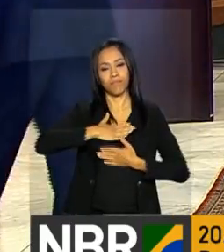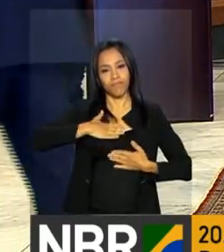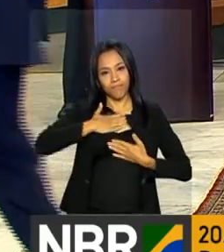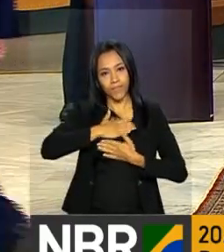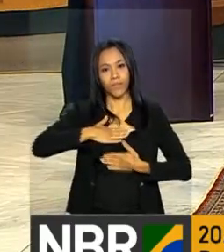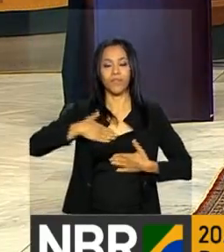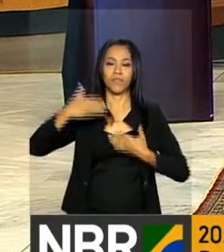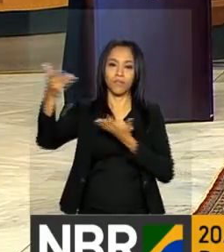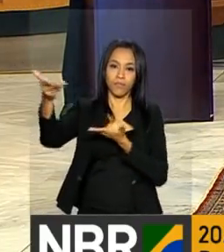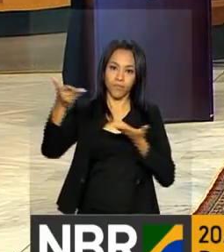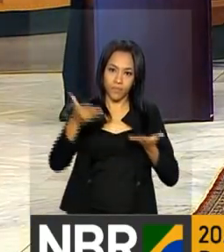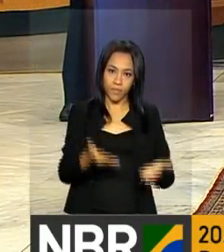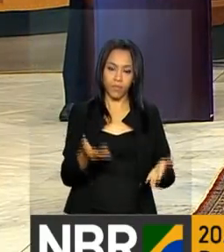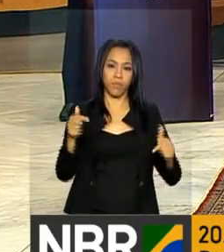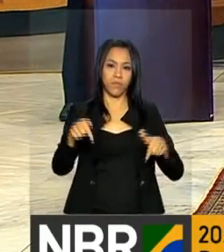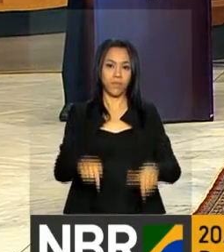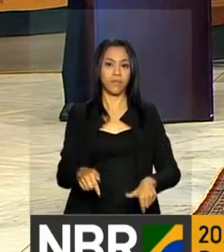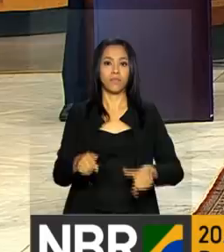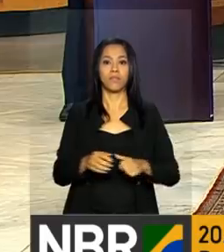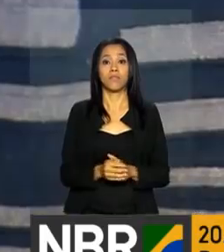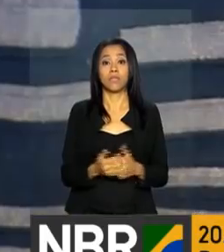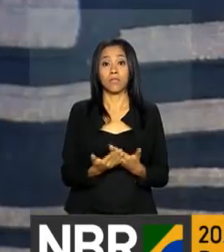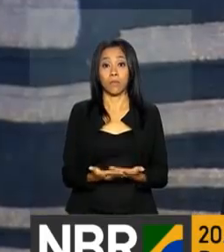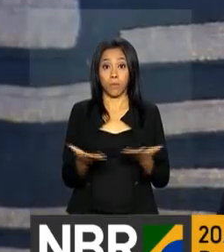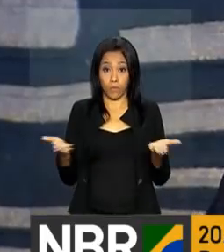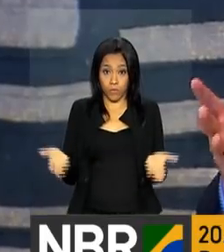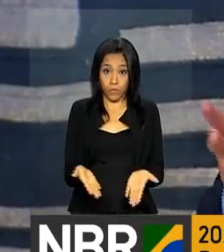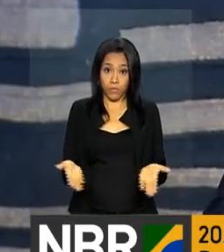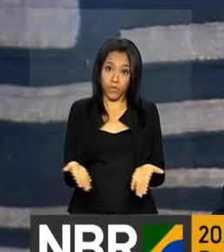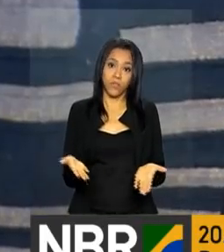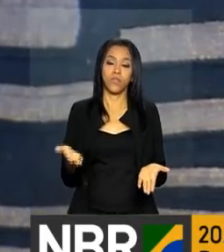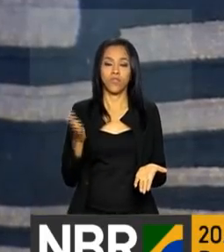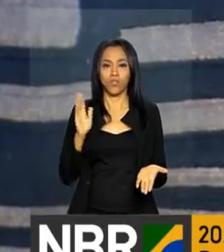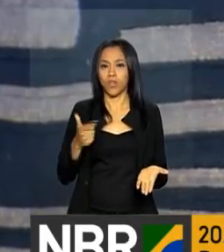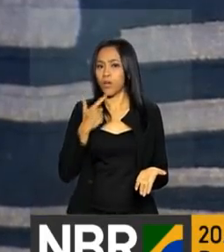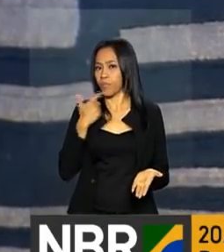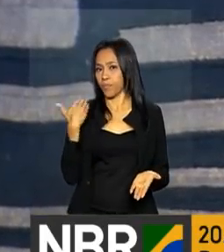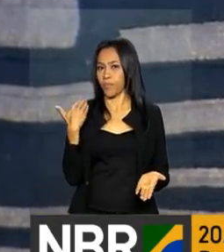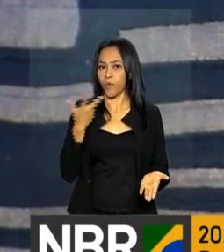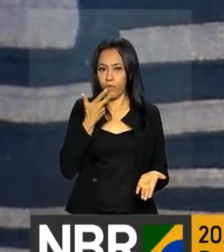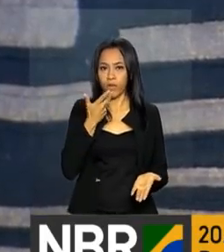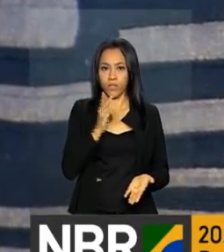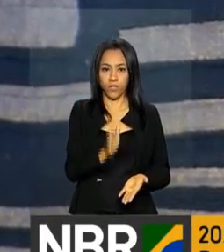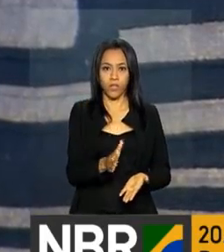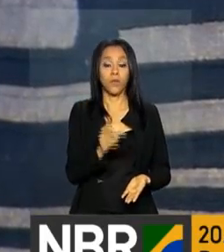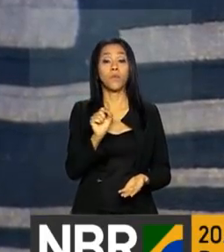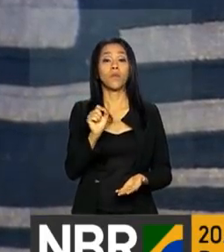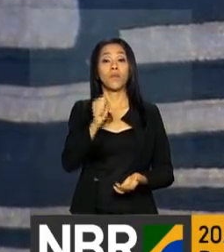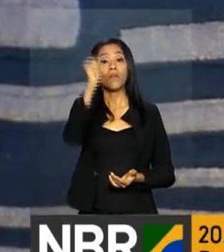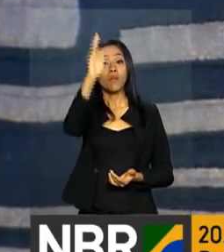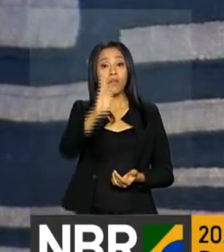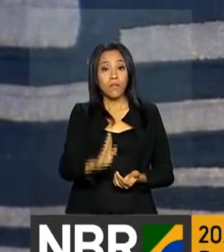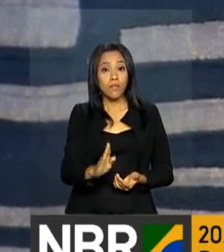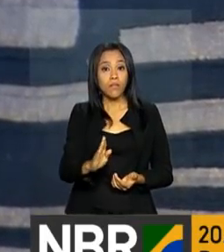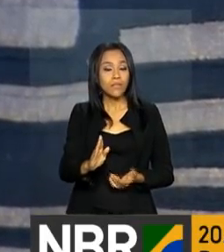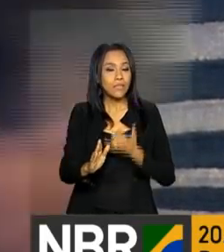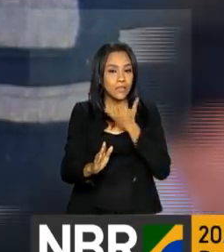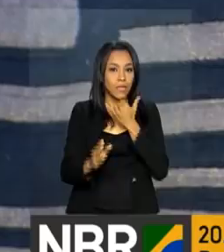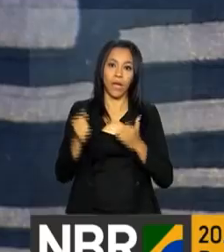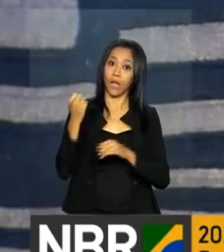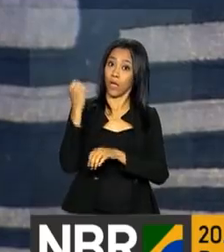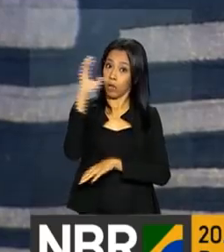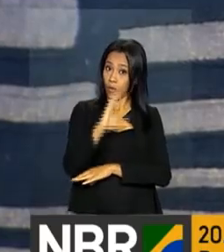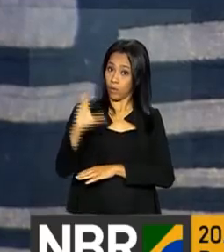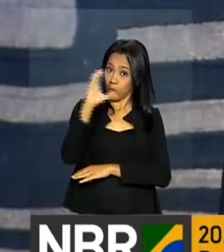neste momento. E hoje, eu reitero, já disse há pouco, que o Brasil, ou a Colômbia, é